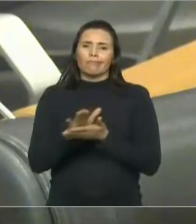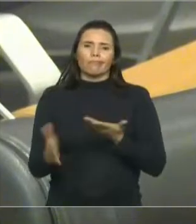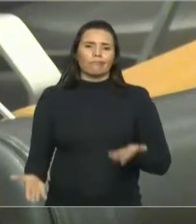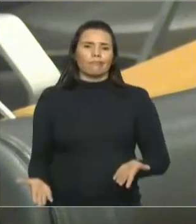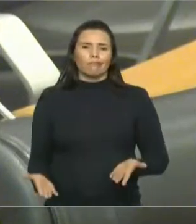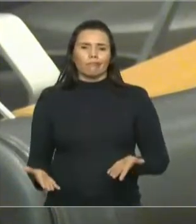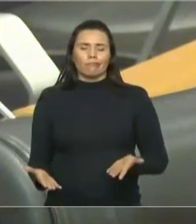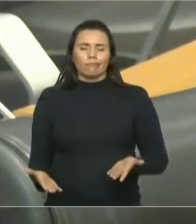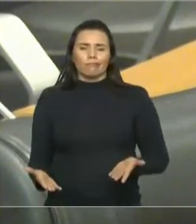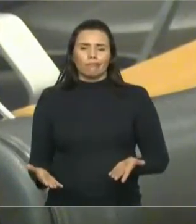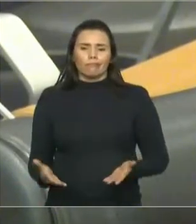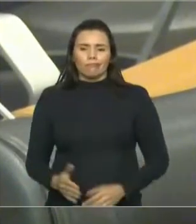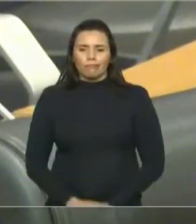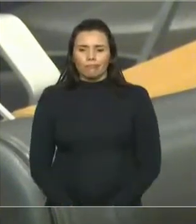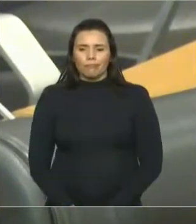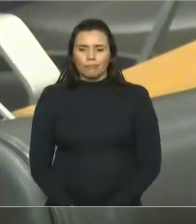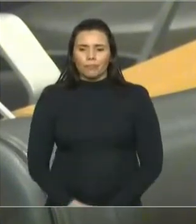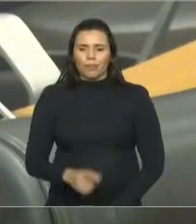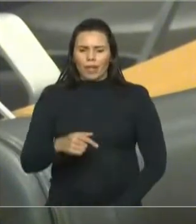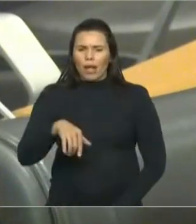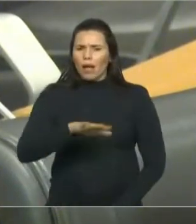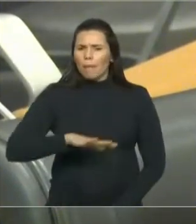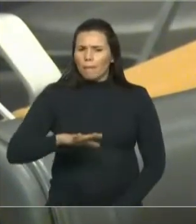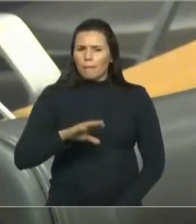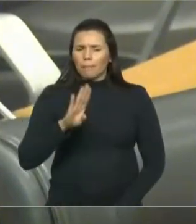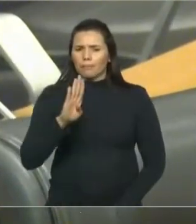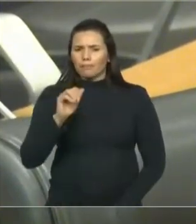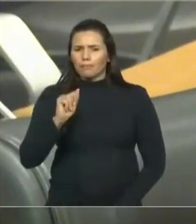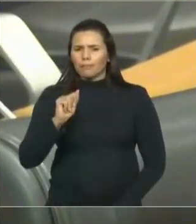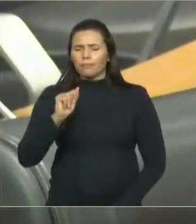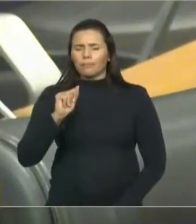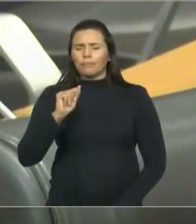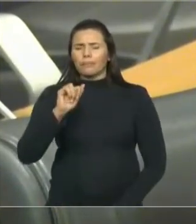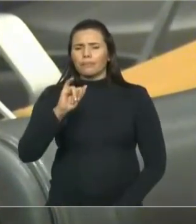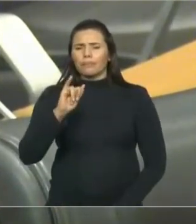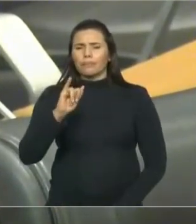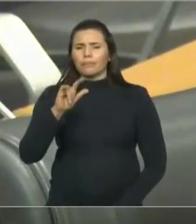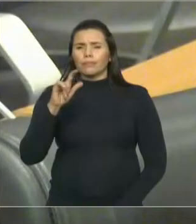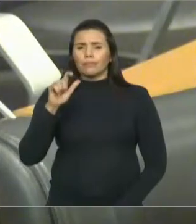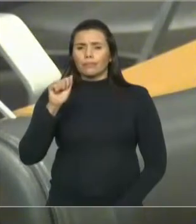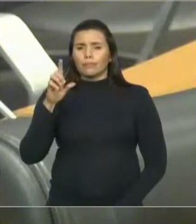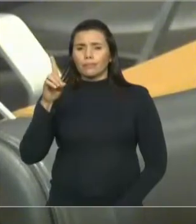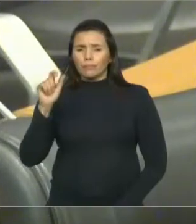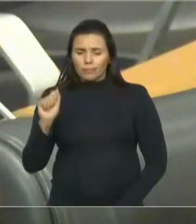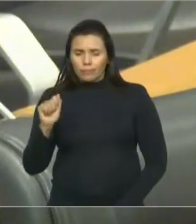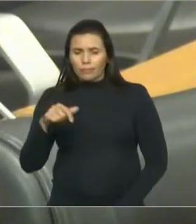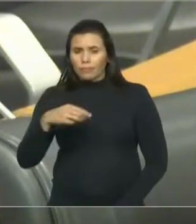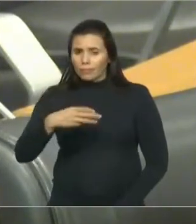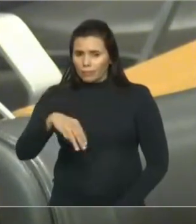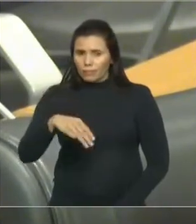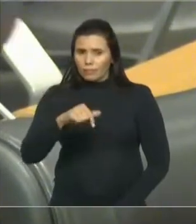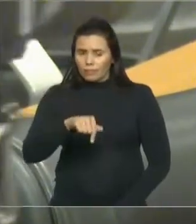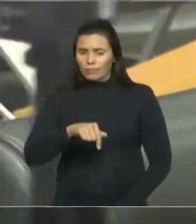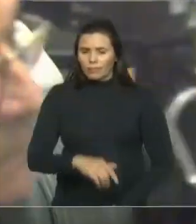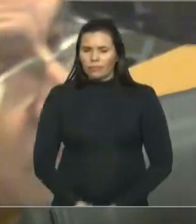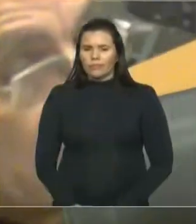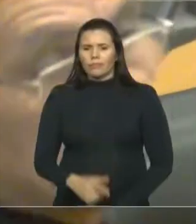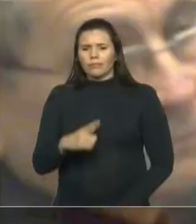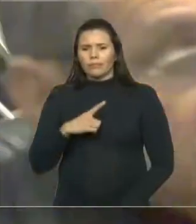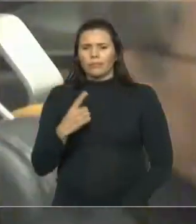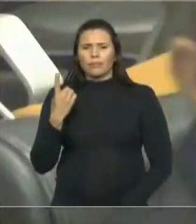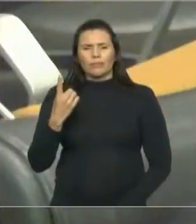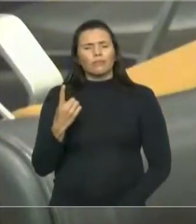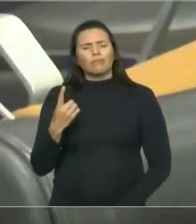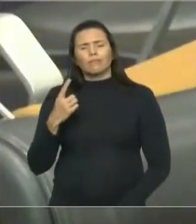Na nossa região, na Baixada Maranhense, o senhor é testemunha que aquela região que tem quase 1 milhão de